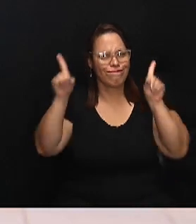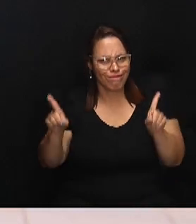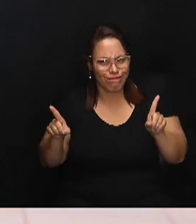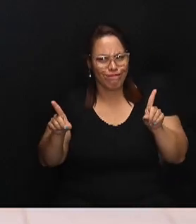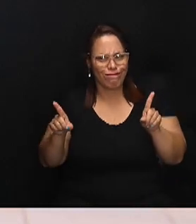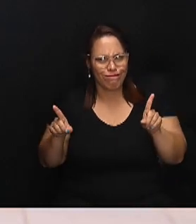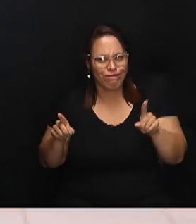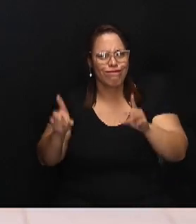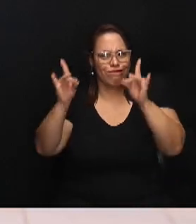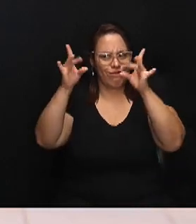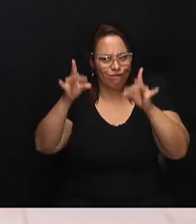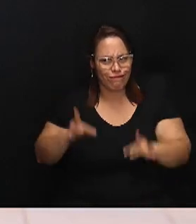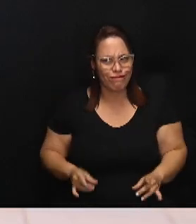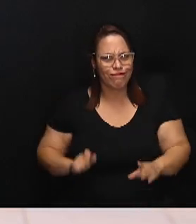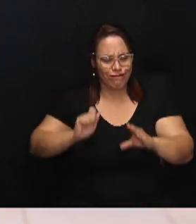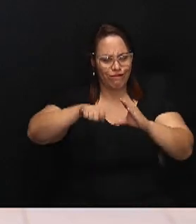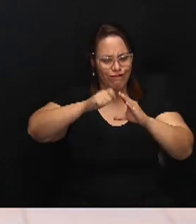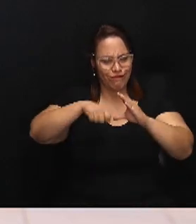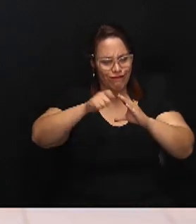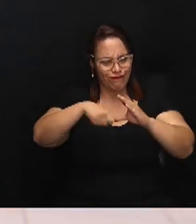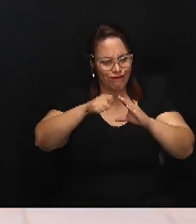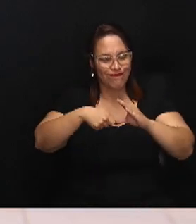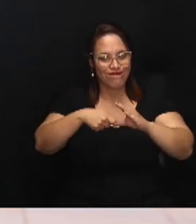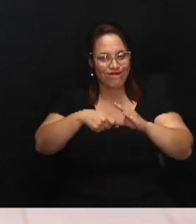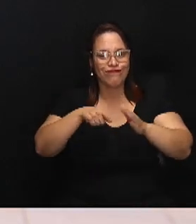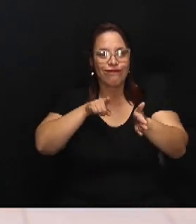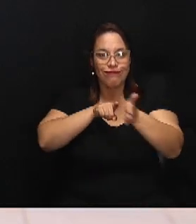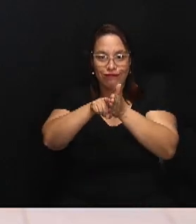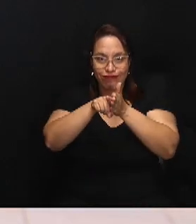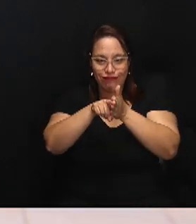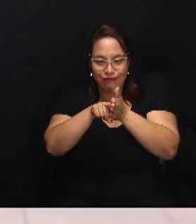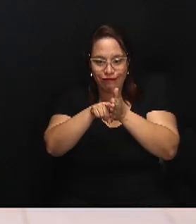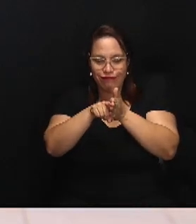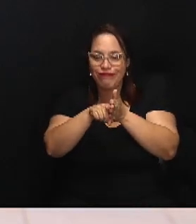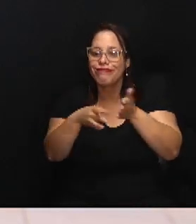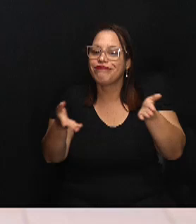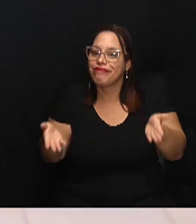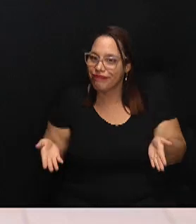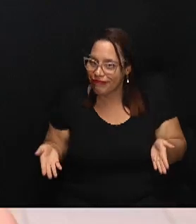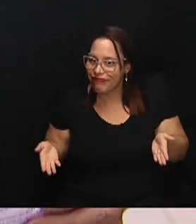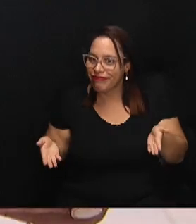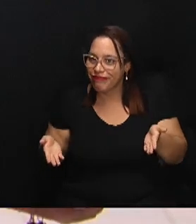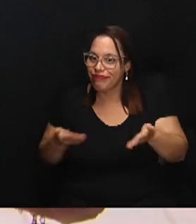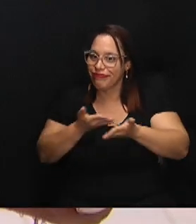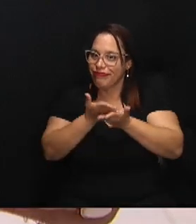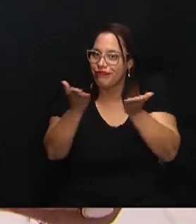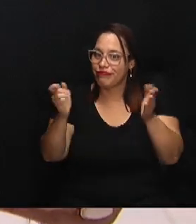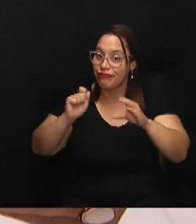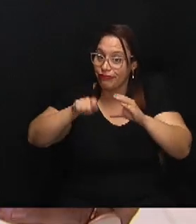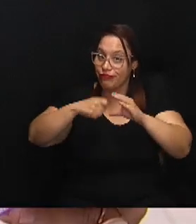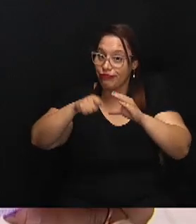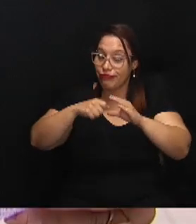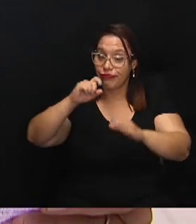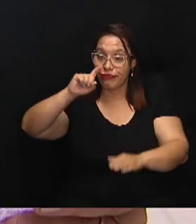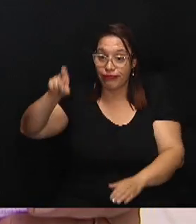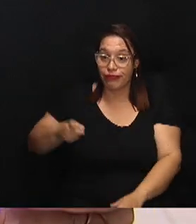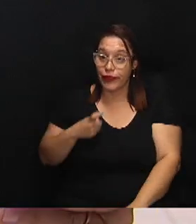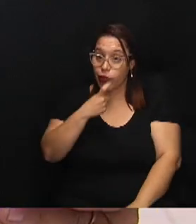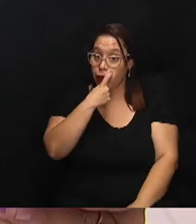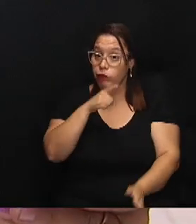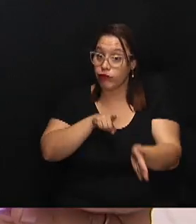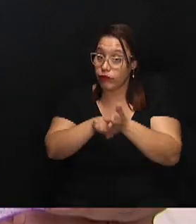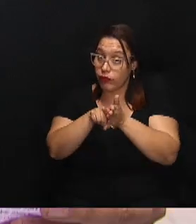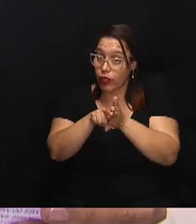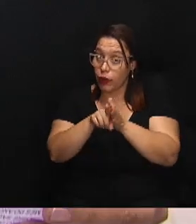um especialista no estúdio e a gente tem aí uma pergunta para deixar no ar para vocês aí do estúdio. Mirna, fica a pergunta